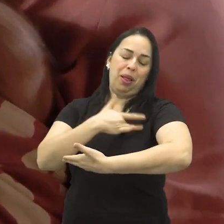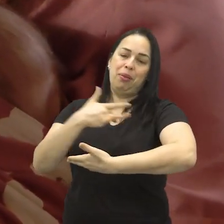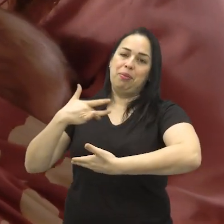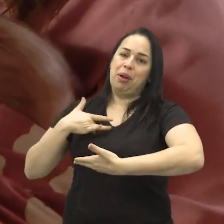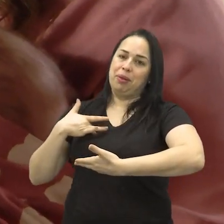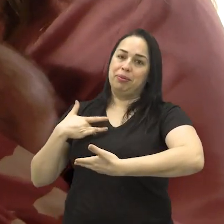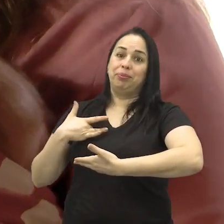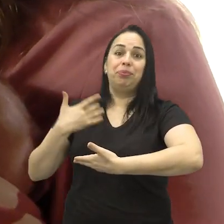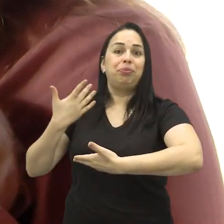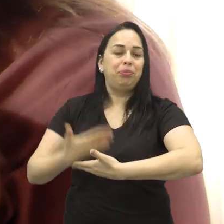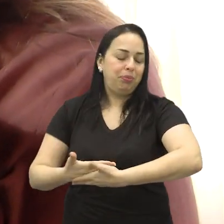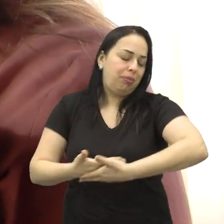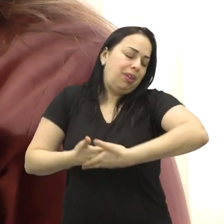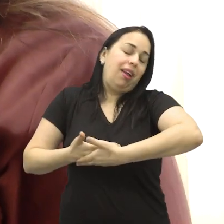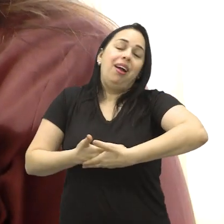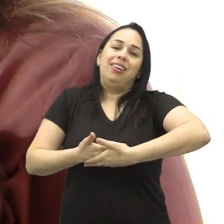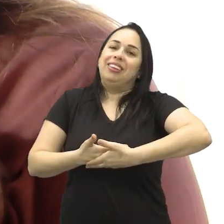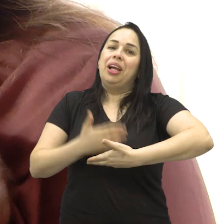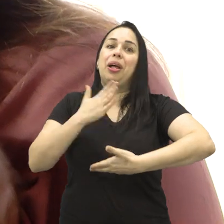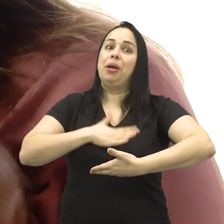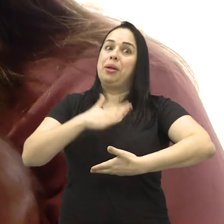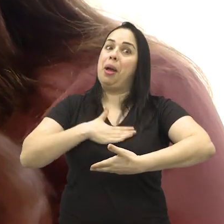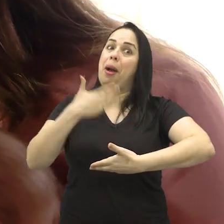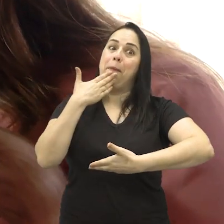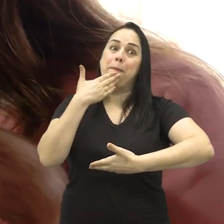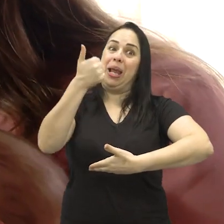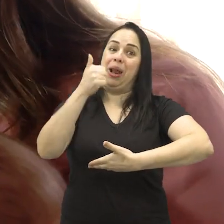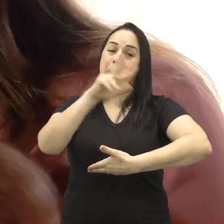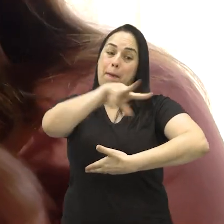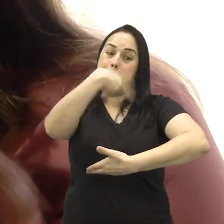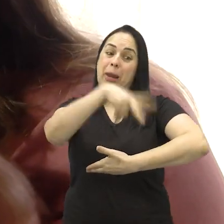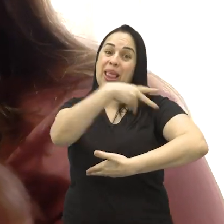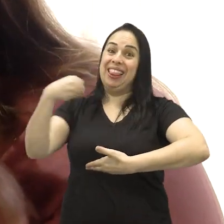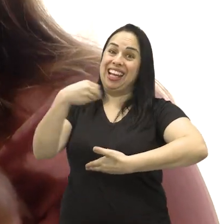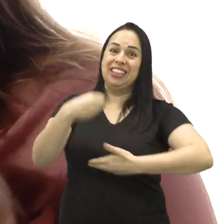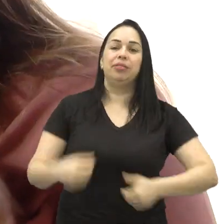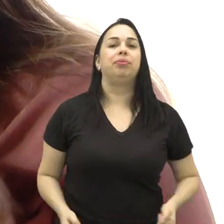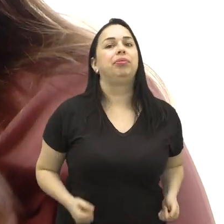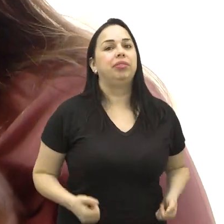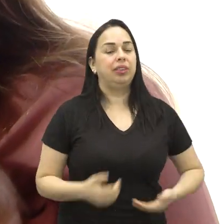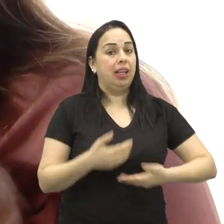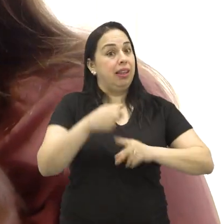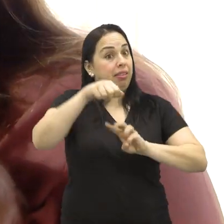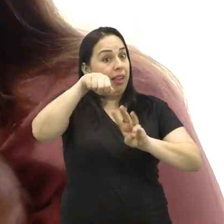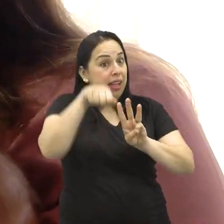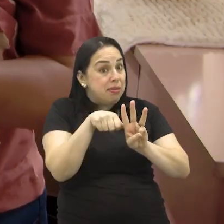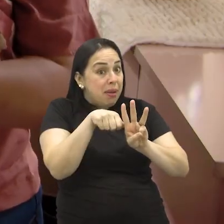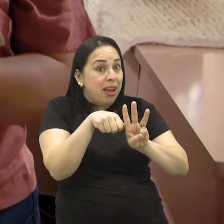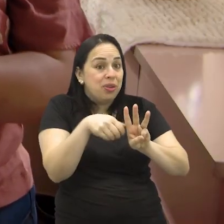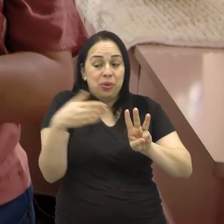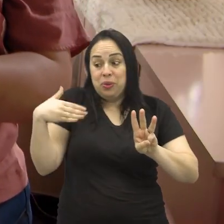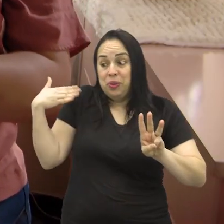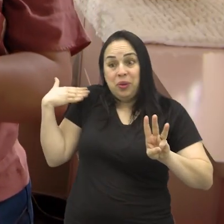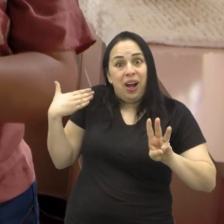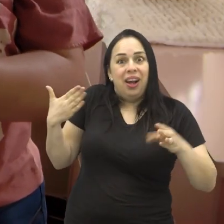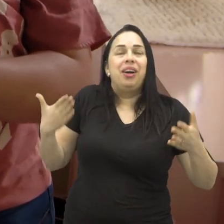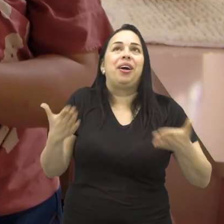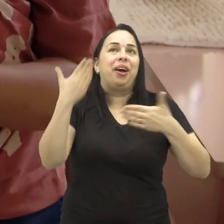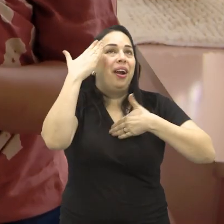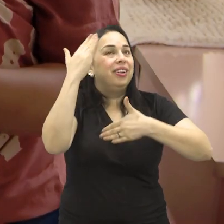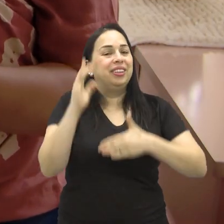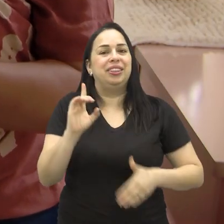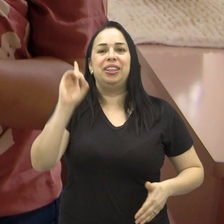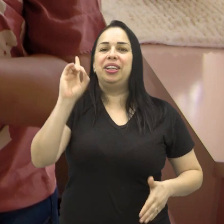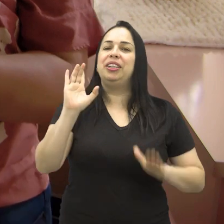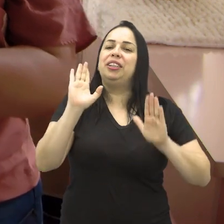saúde. Um conforto para a Laís. Ter a filha nos braços é o melhor presente que ela poderia esperar. Ela fez 3 meses essa semana